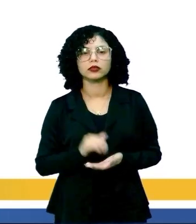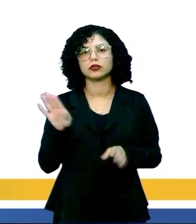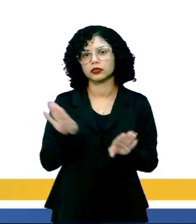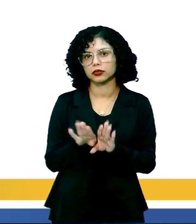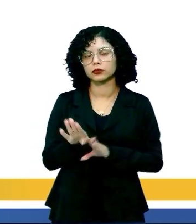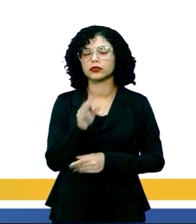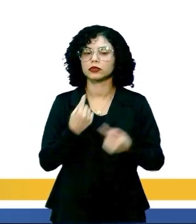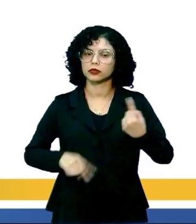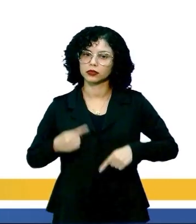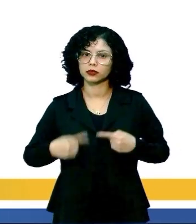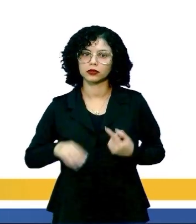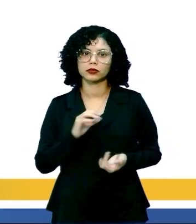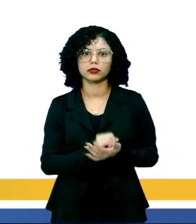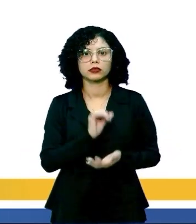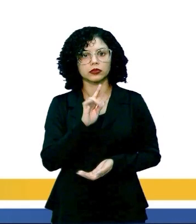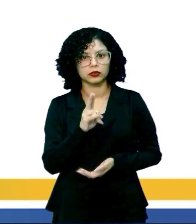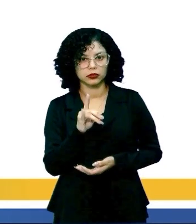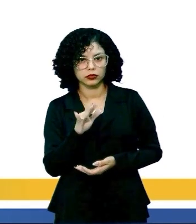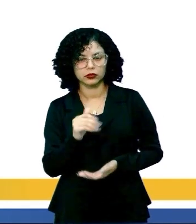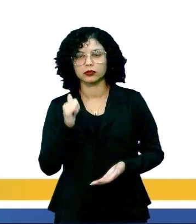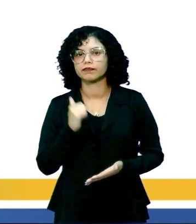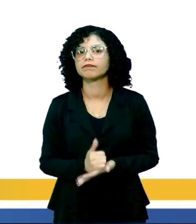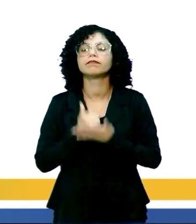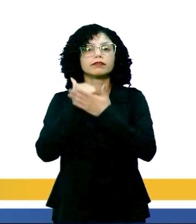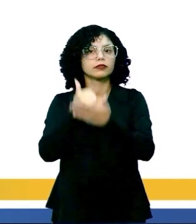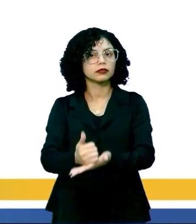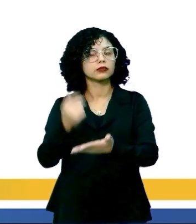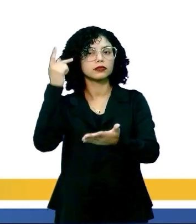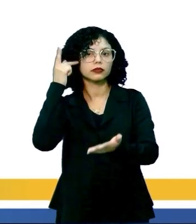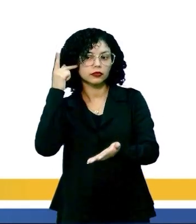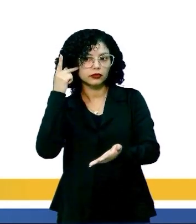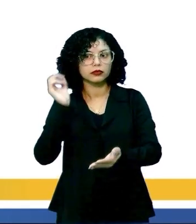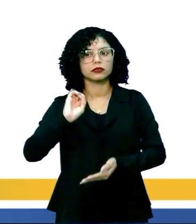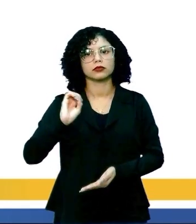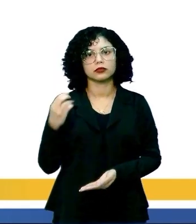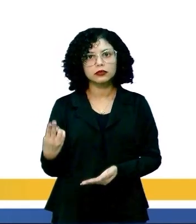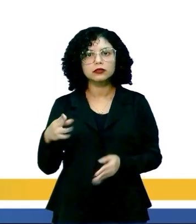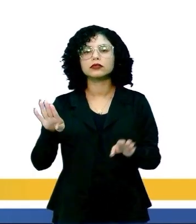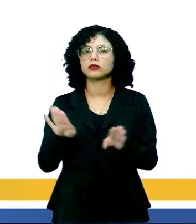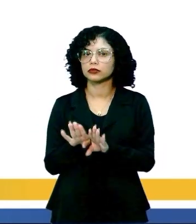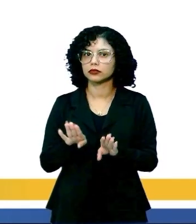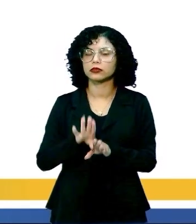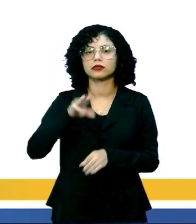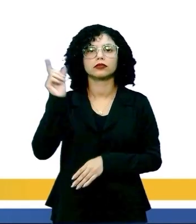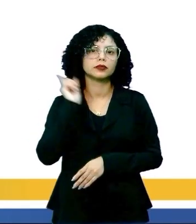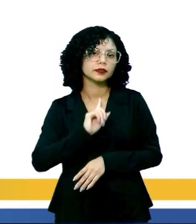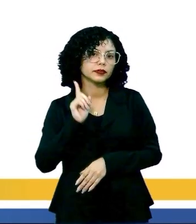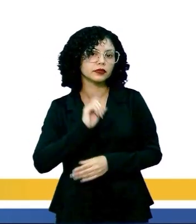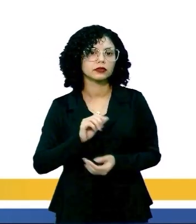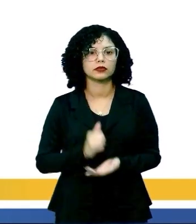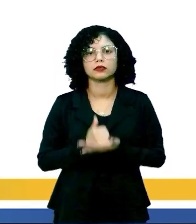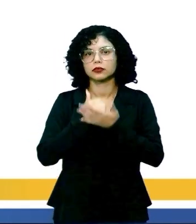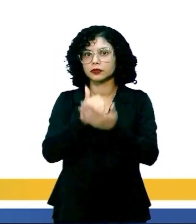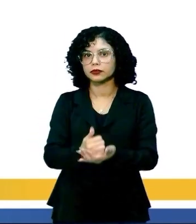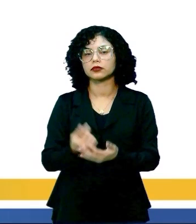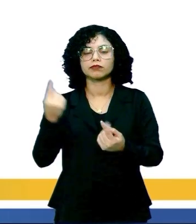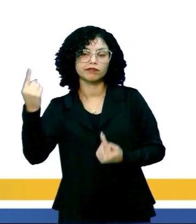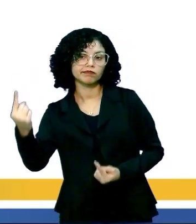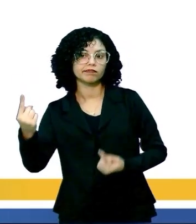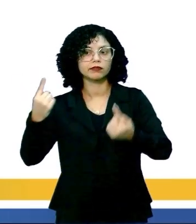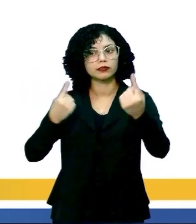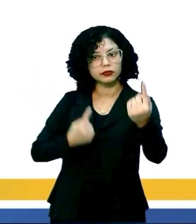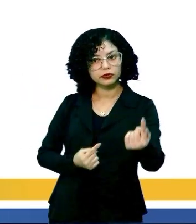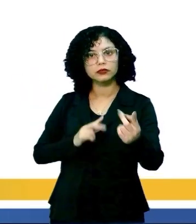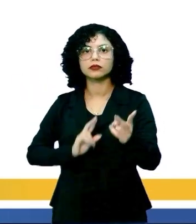nas políticas das oligarquias, apoiando São Paulo ou apoiando Minas, para esse revezamento